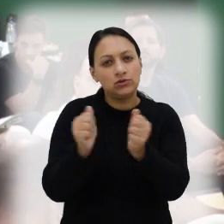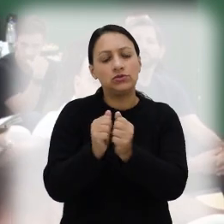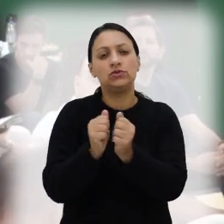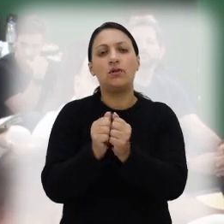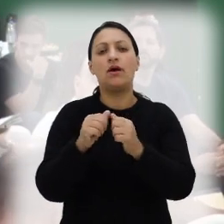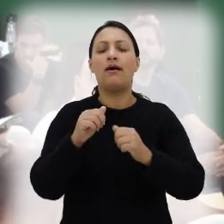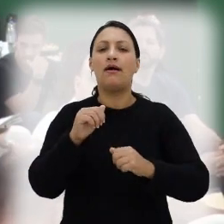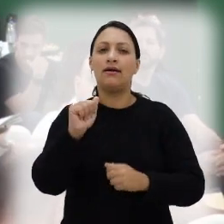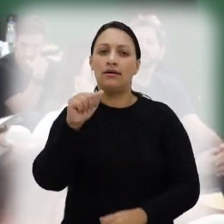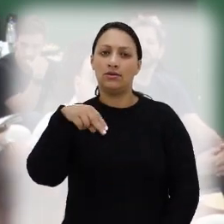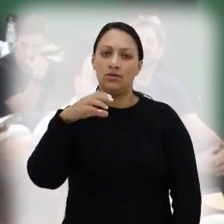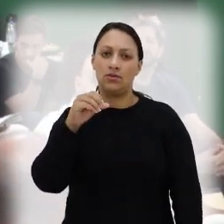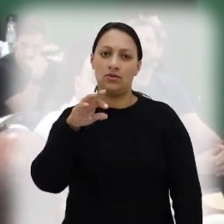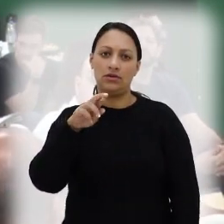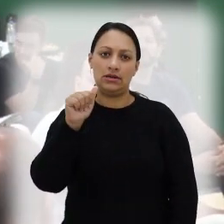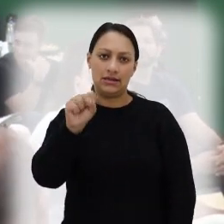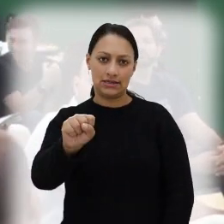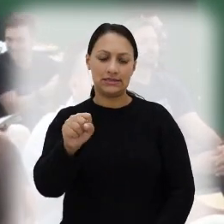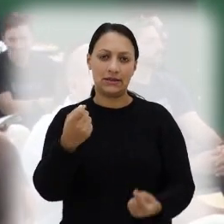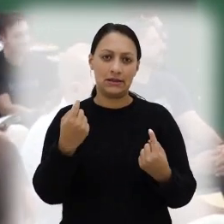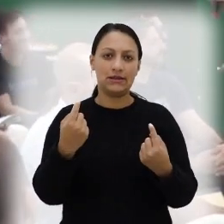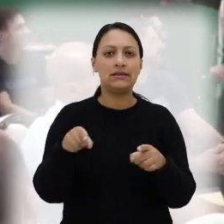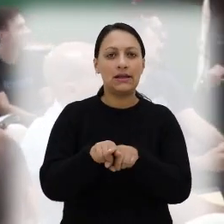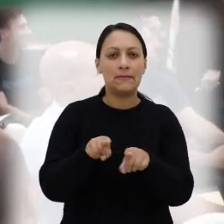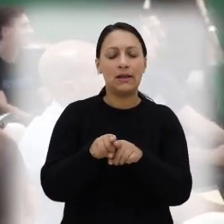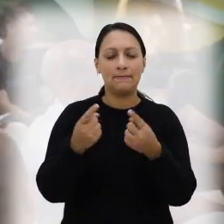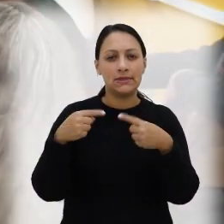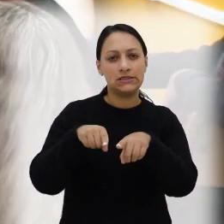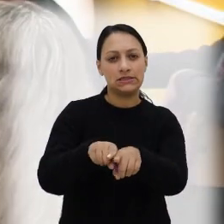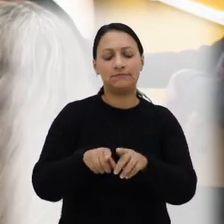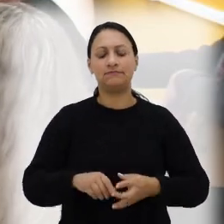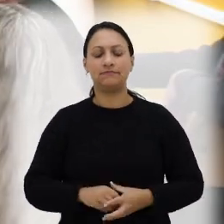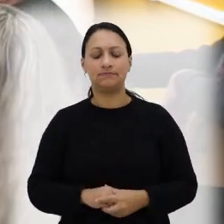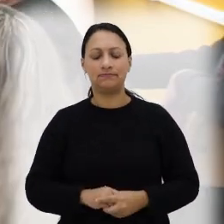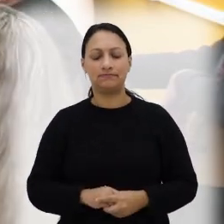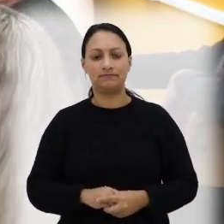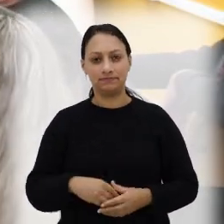mentores. Obrigado. Legal. Obrigada, Gil. Health ID.